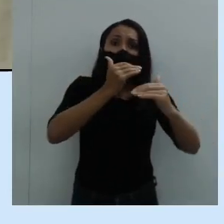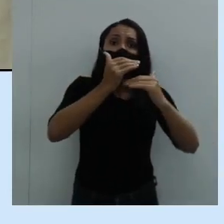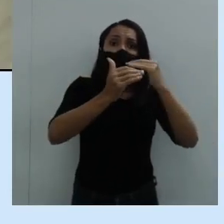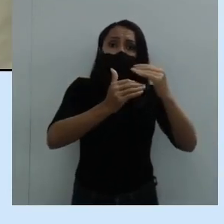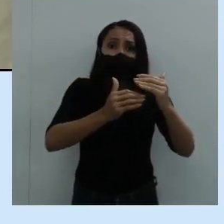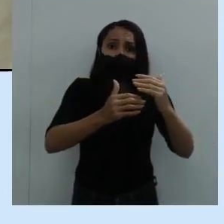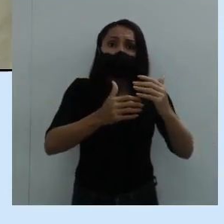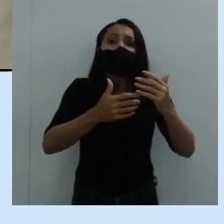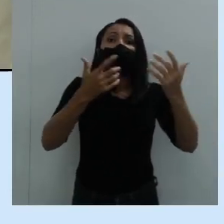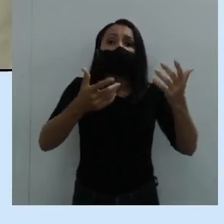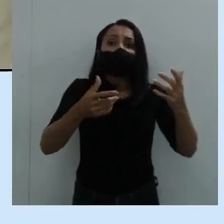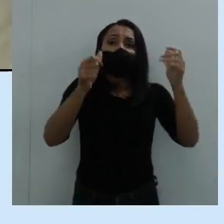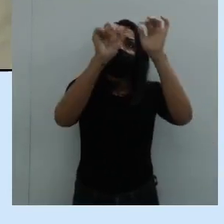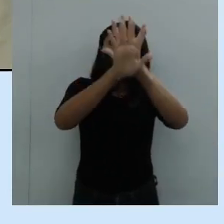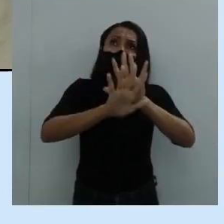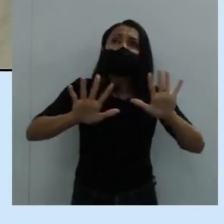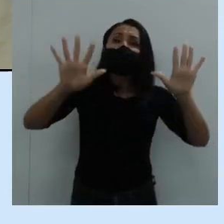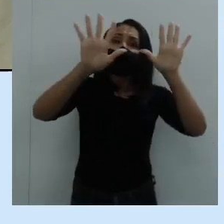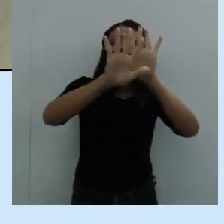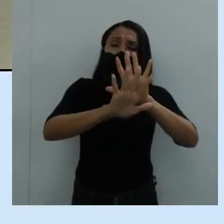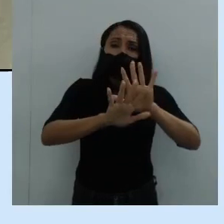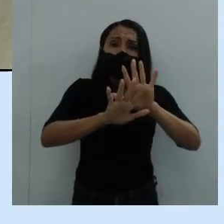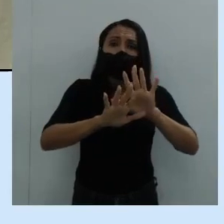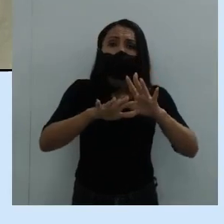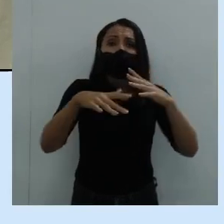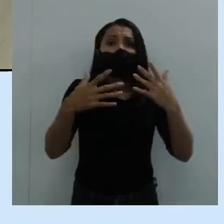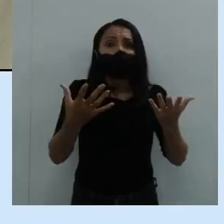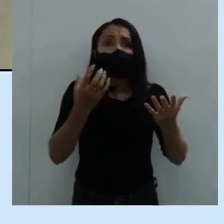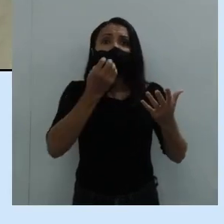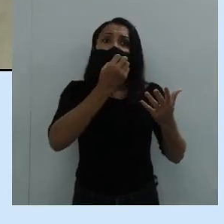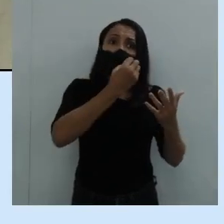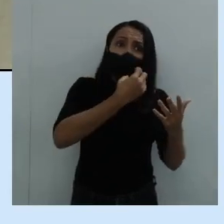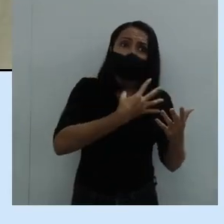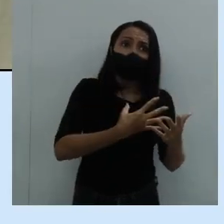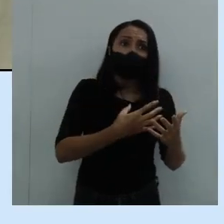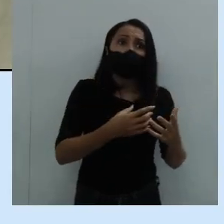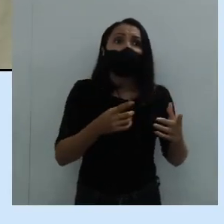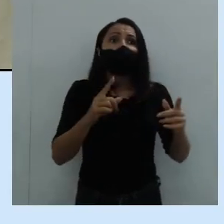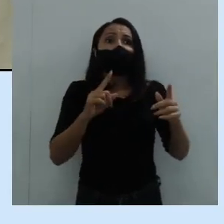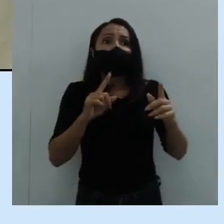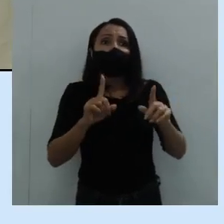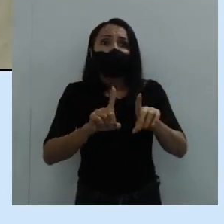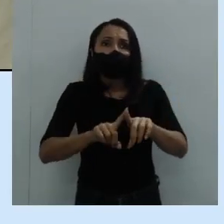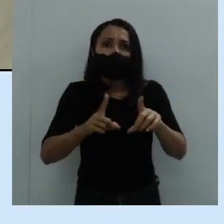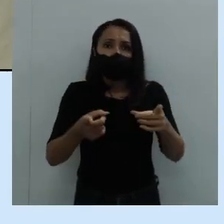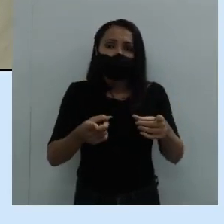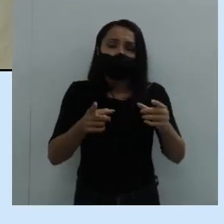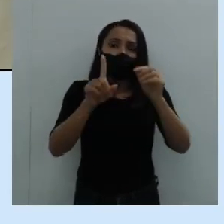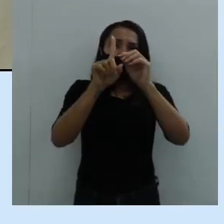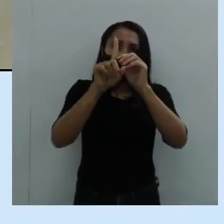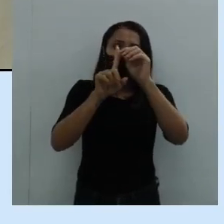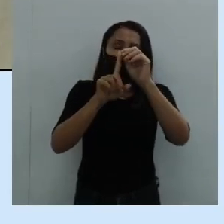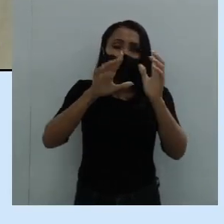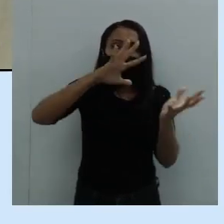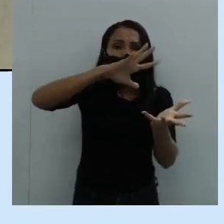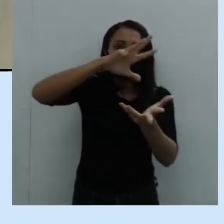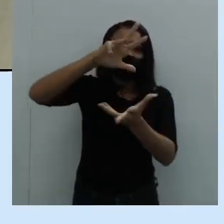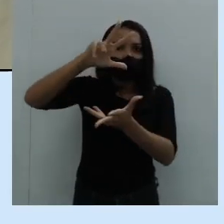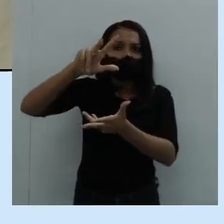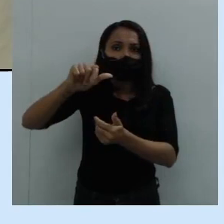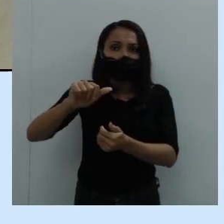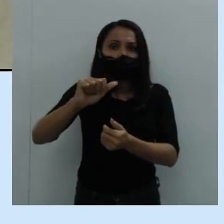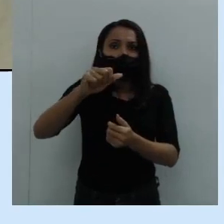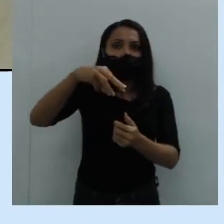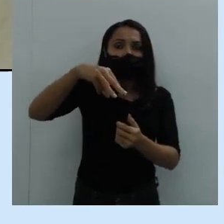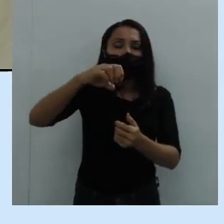nossa atmosfera e que ele é benéfico, pois mantém a temperatura do planeta amena e